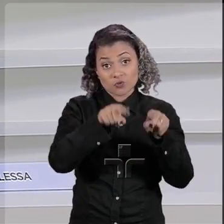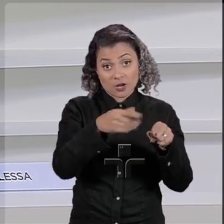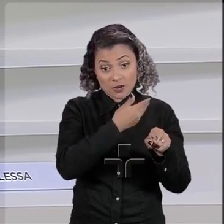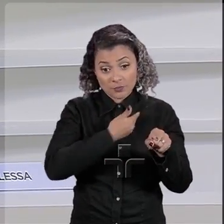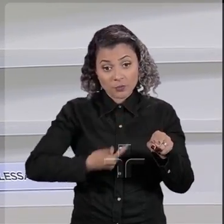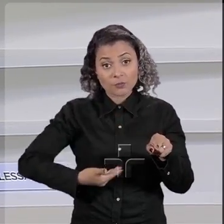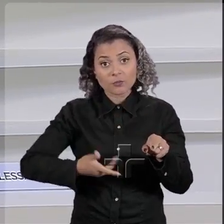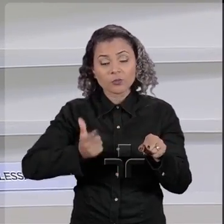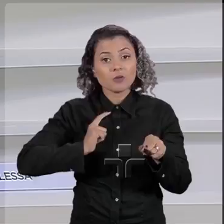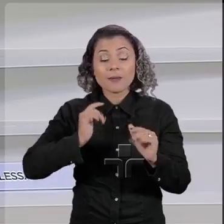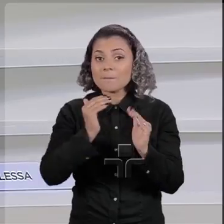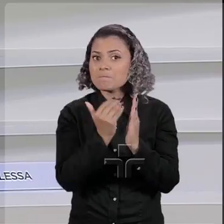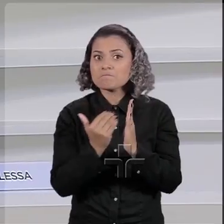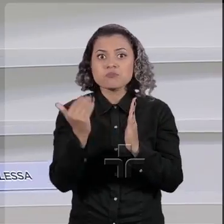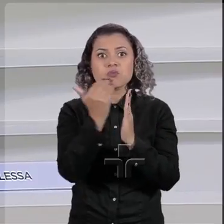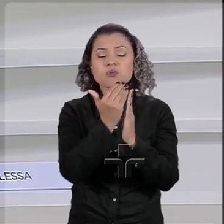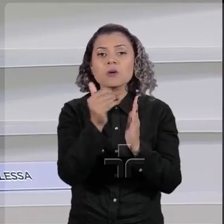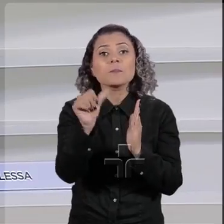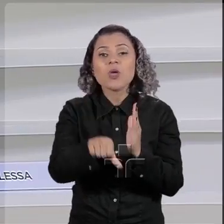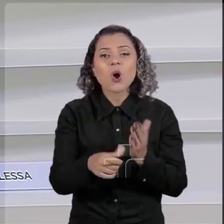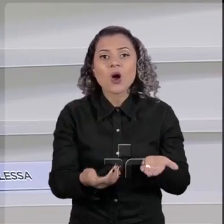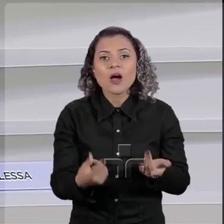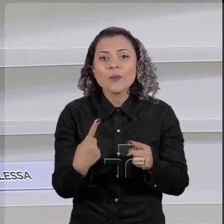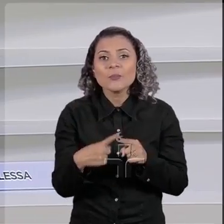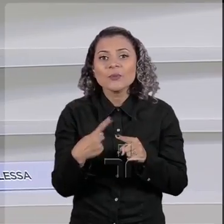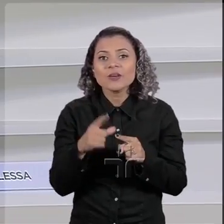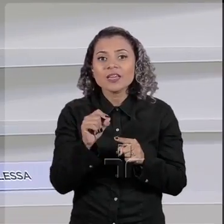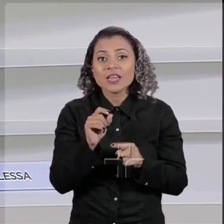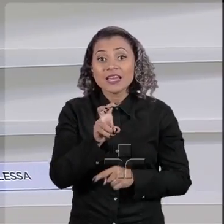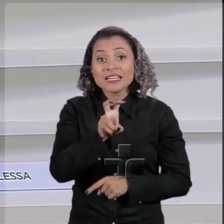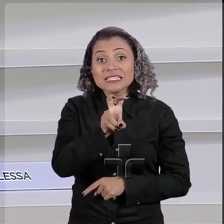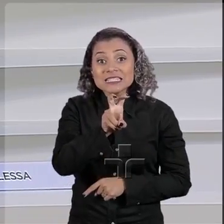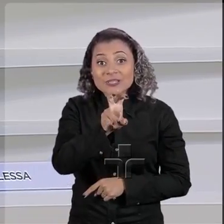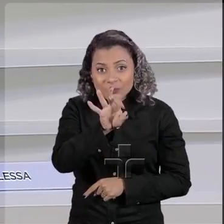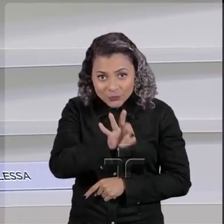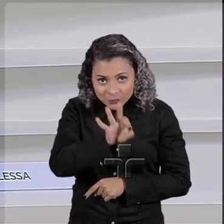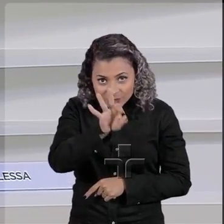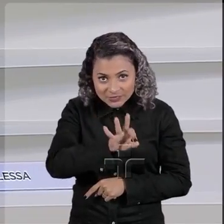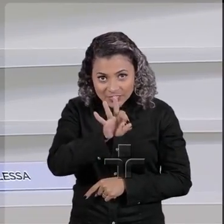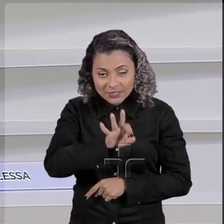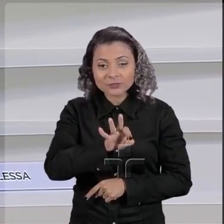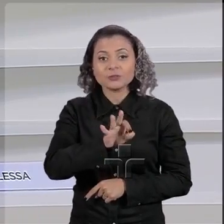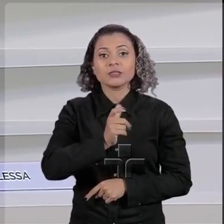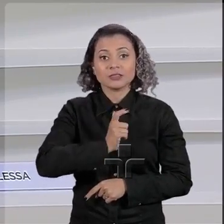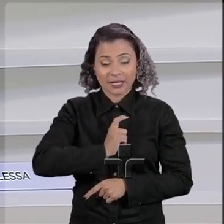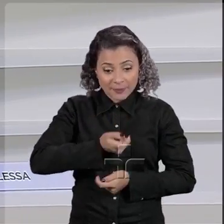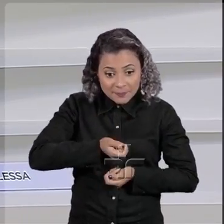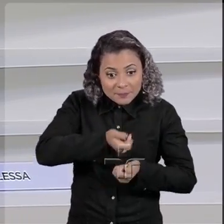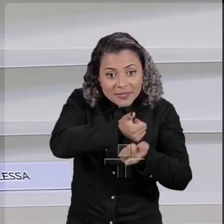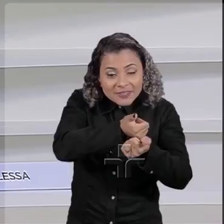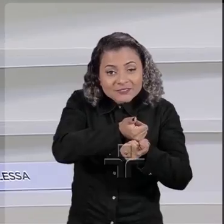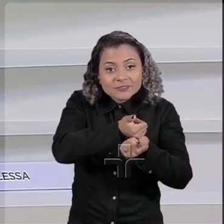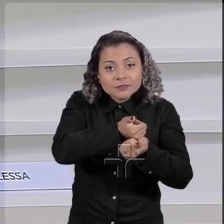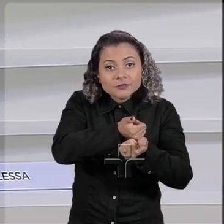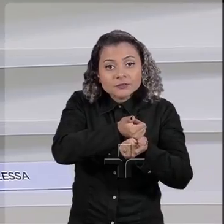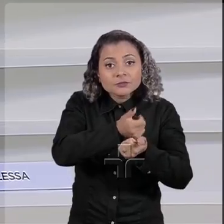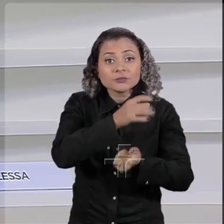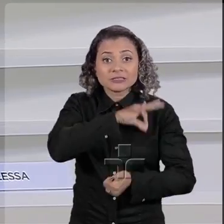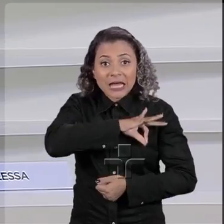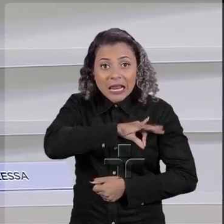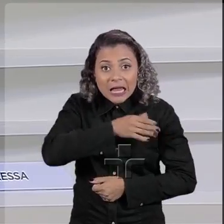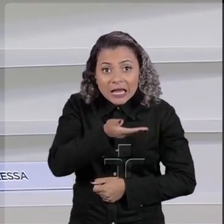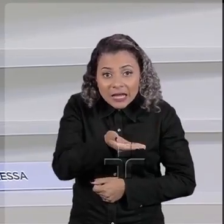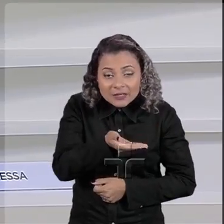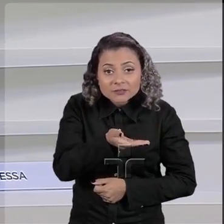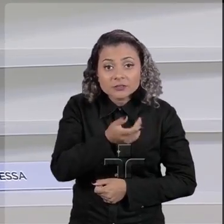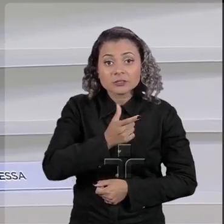é maior, que os rendimentos dos 5% que recebem mais são